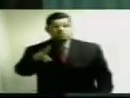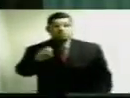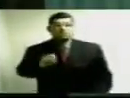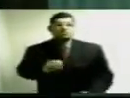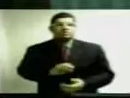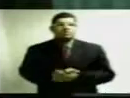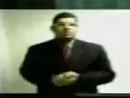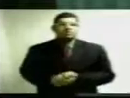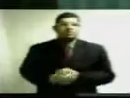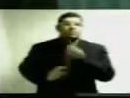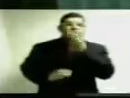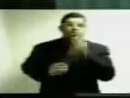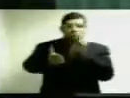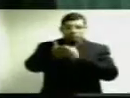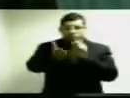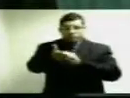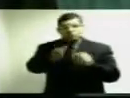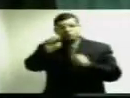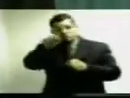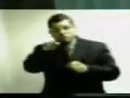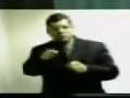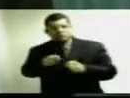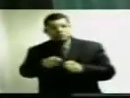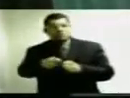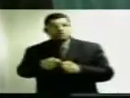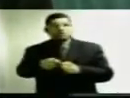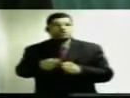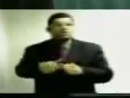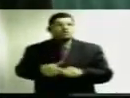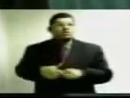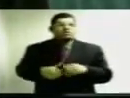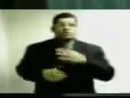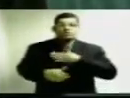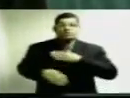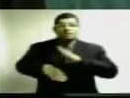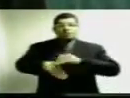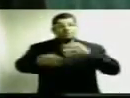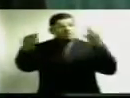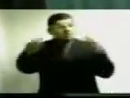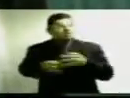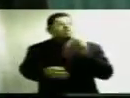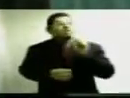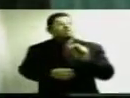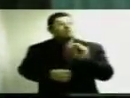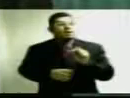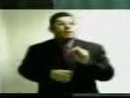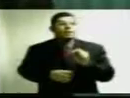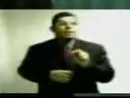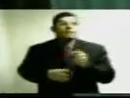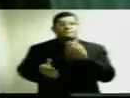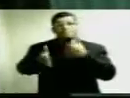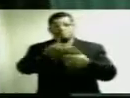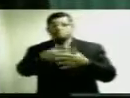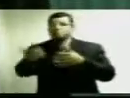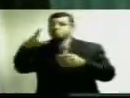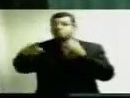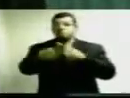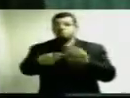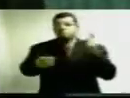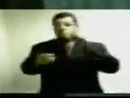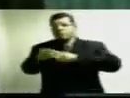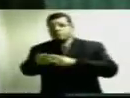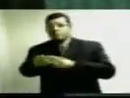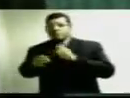Marcelo, subscrevo, e ela para mim, é mais legítima do que qualquer outra, porque ela